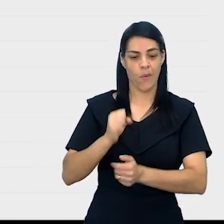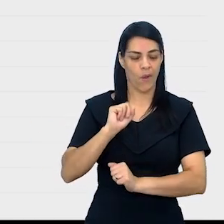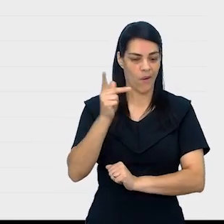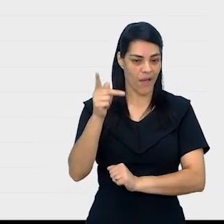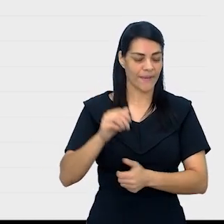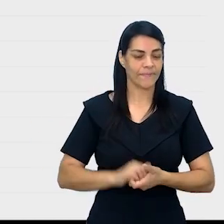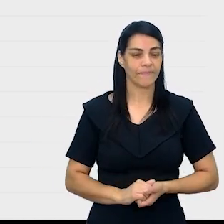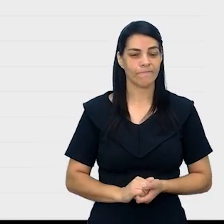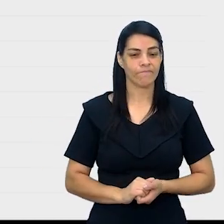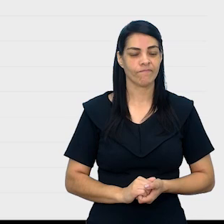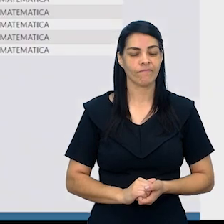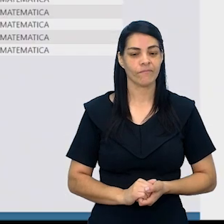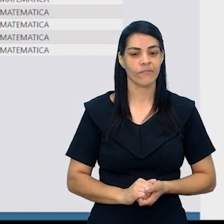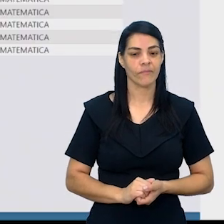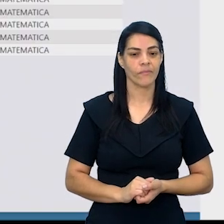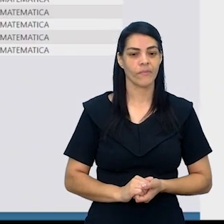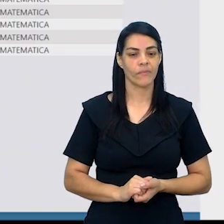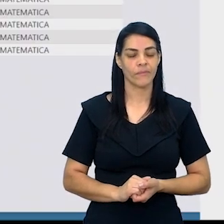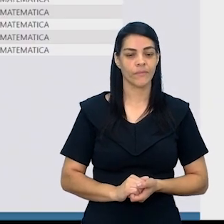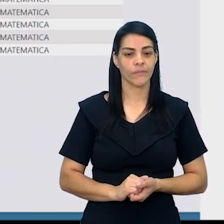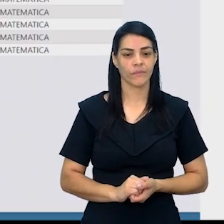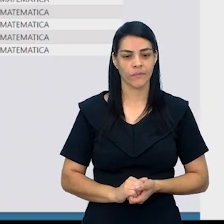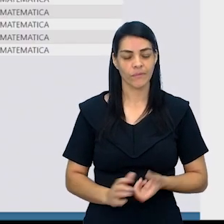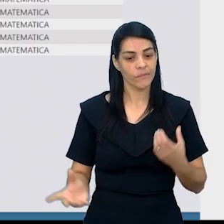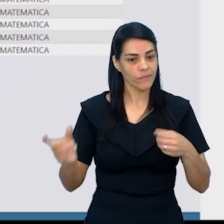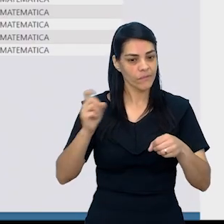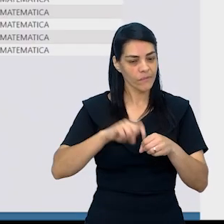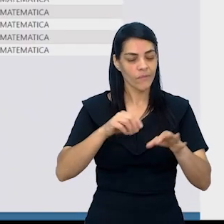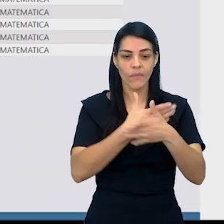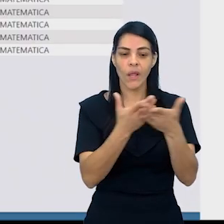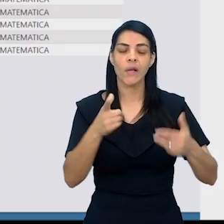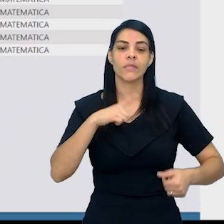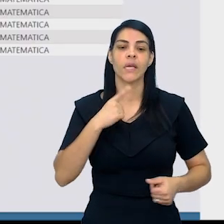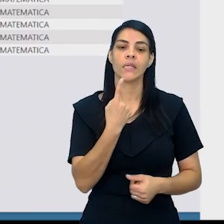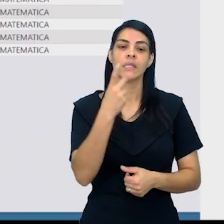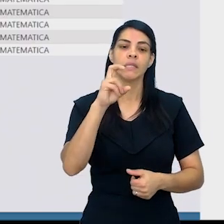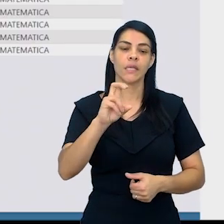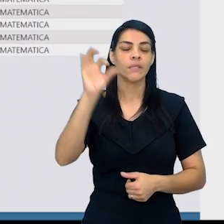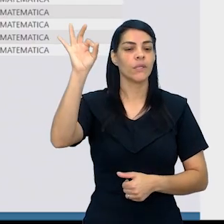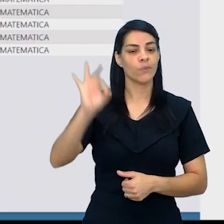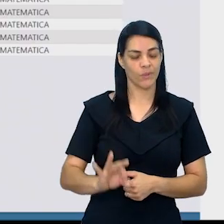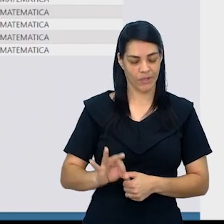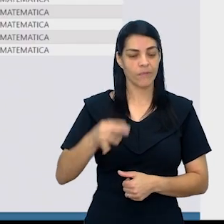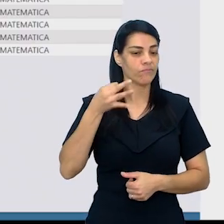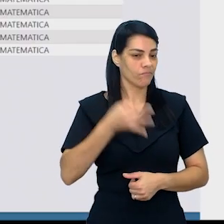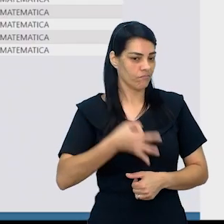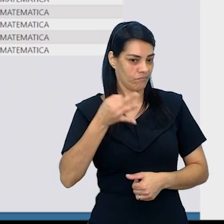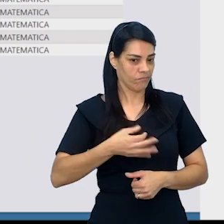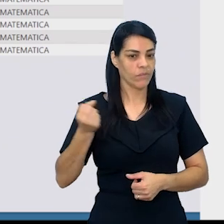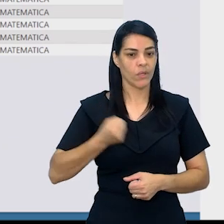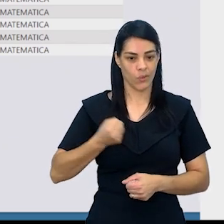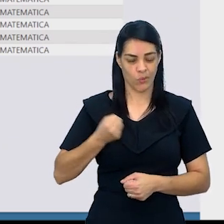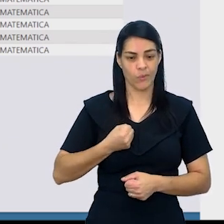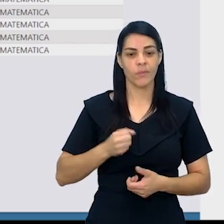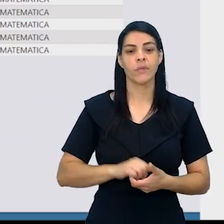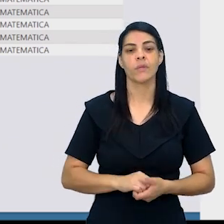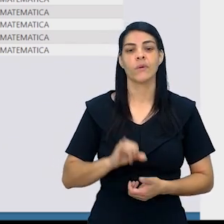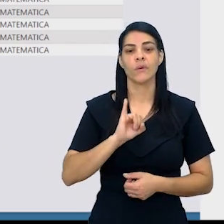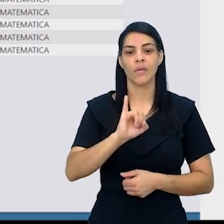então tá aí voltando a gente tem aí 15% de acertos números irracionais